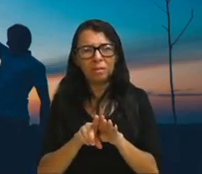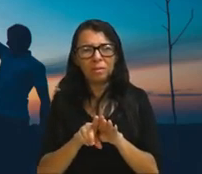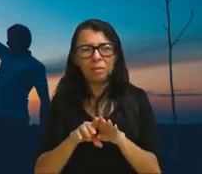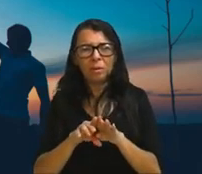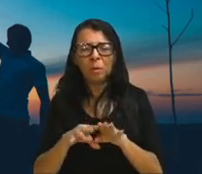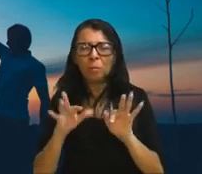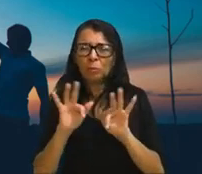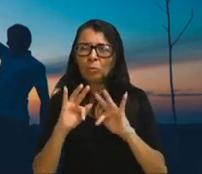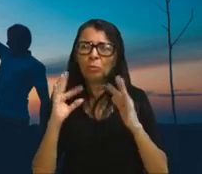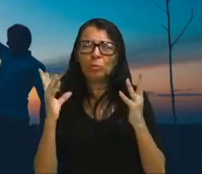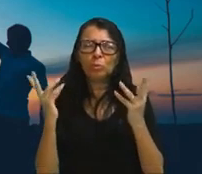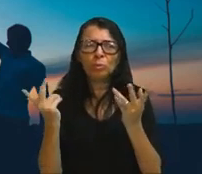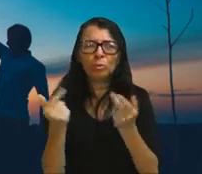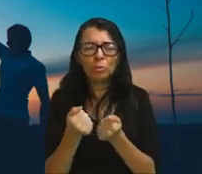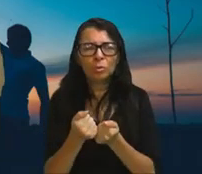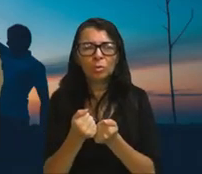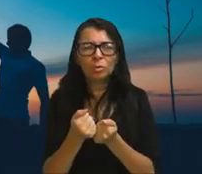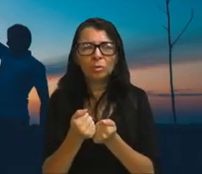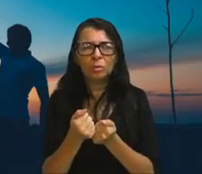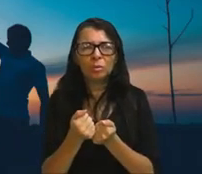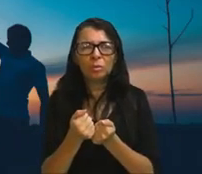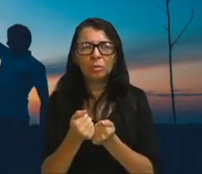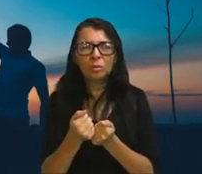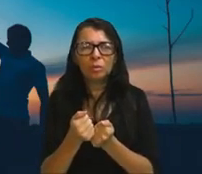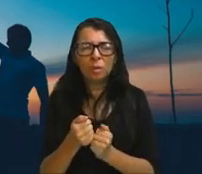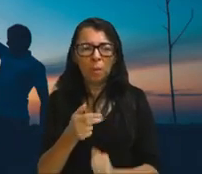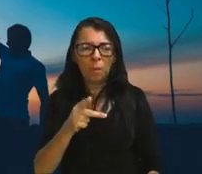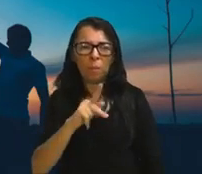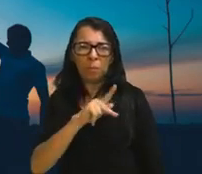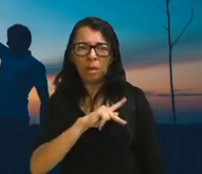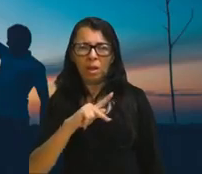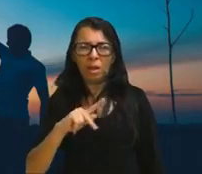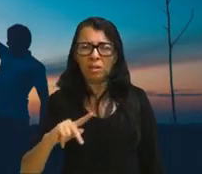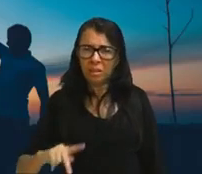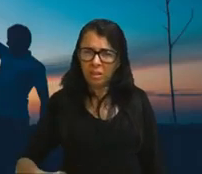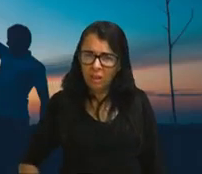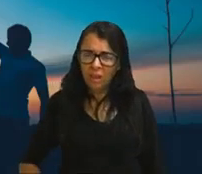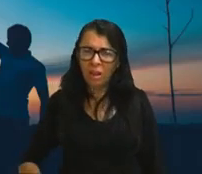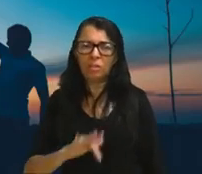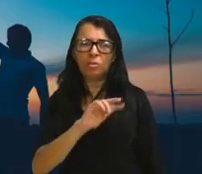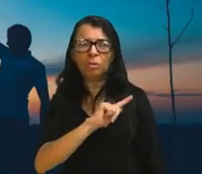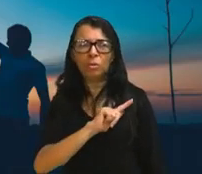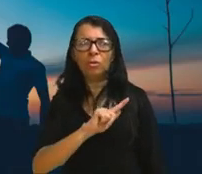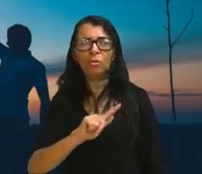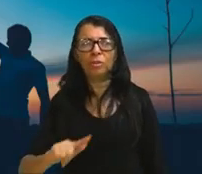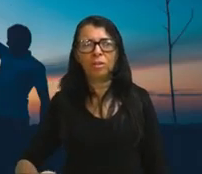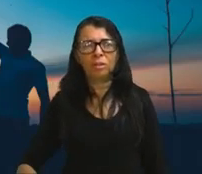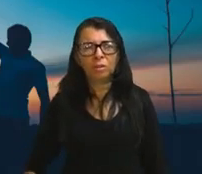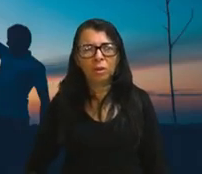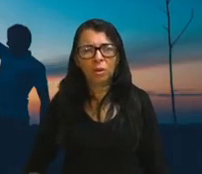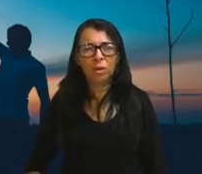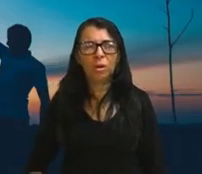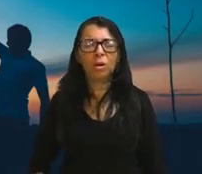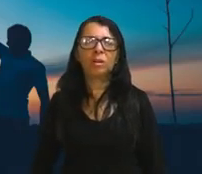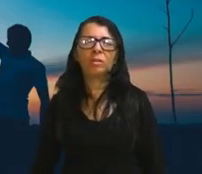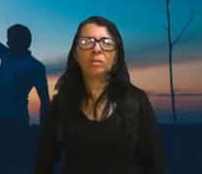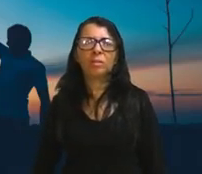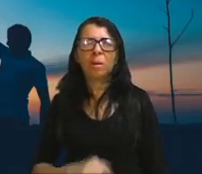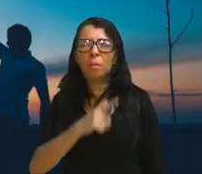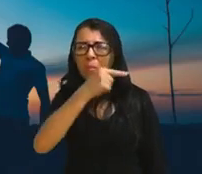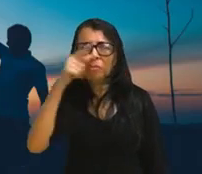devemos de orar pelos nossos governantes, não ficar criticando. Nós devemos orar por esses